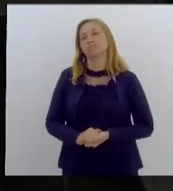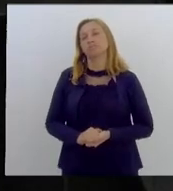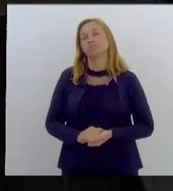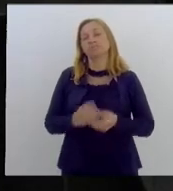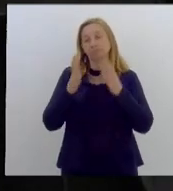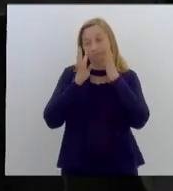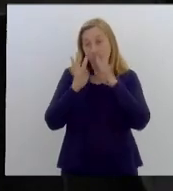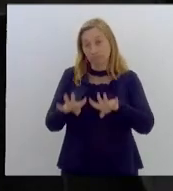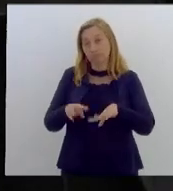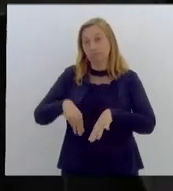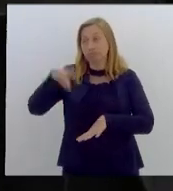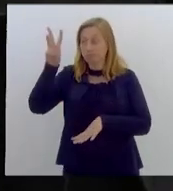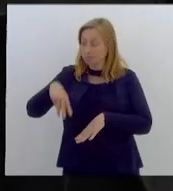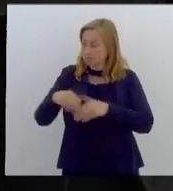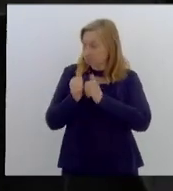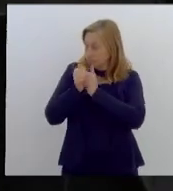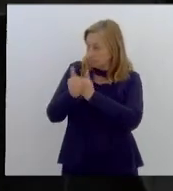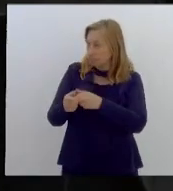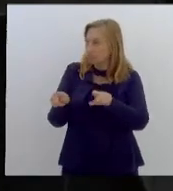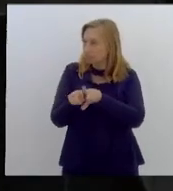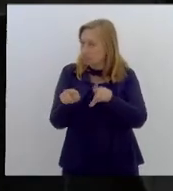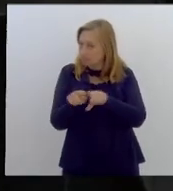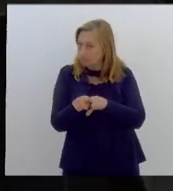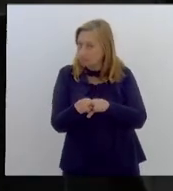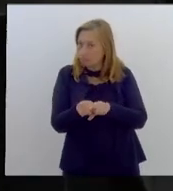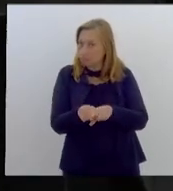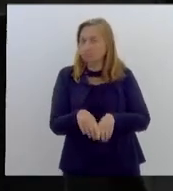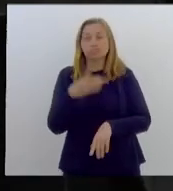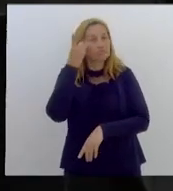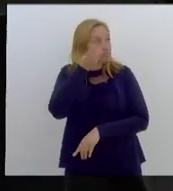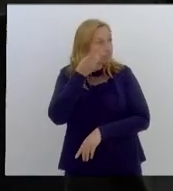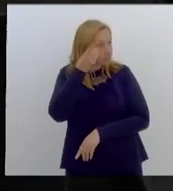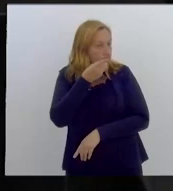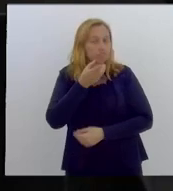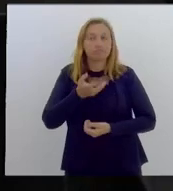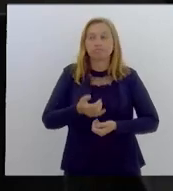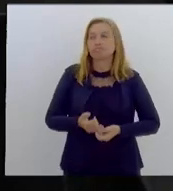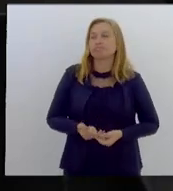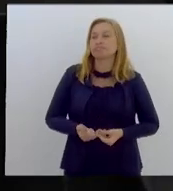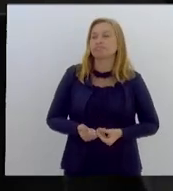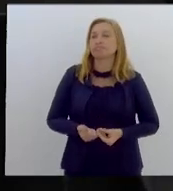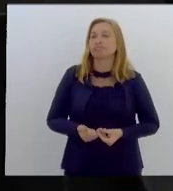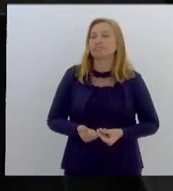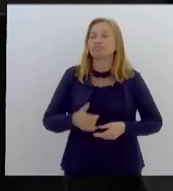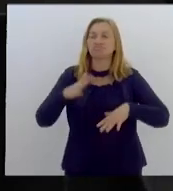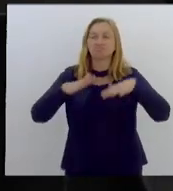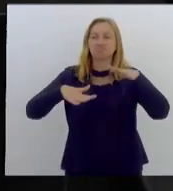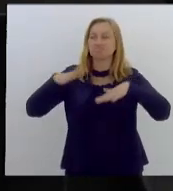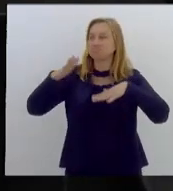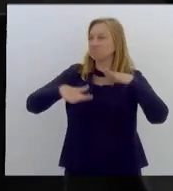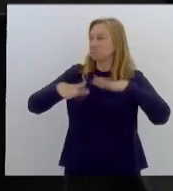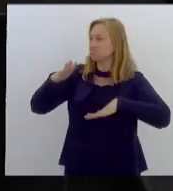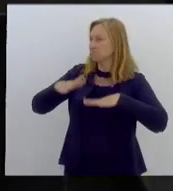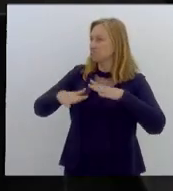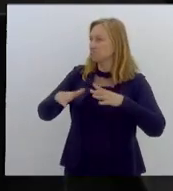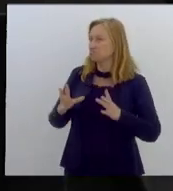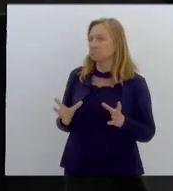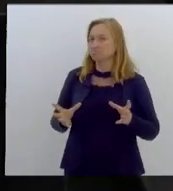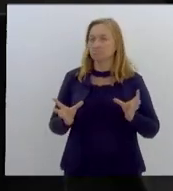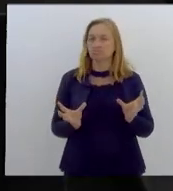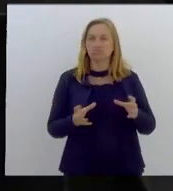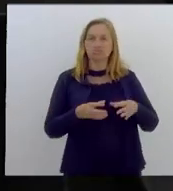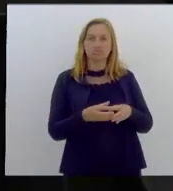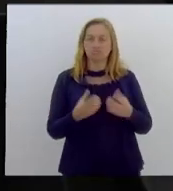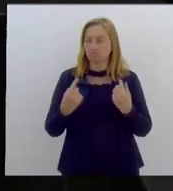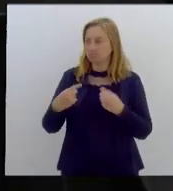chamar a atenção de quem está nos acompanhando, mas também para chamar a atenção dos deputados. Porque, independente aqui de sermos oposição ou